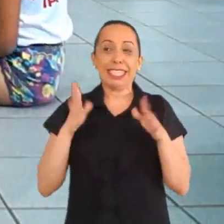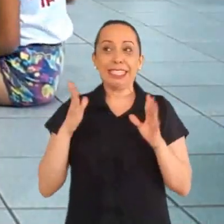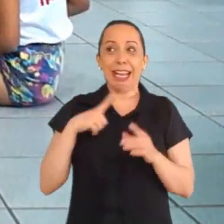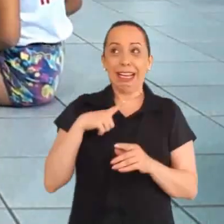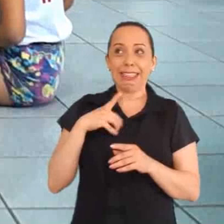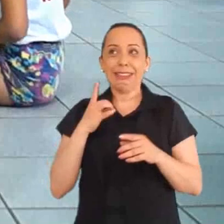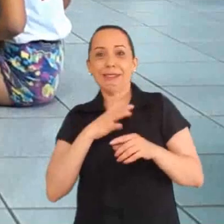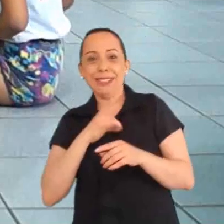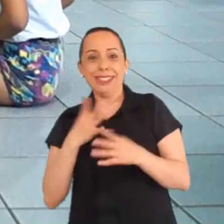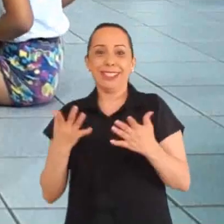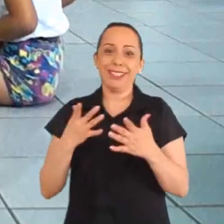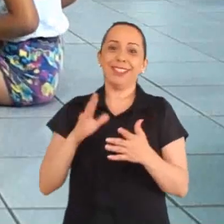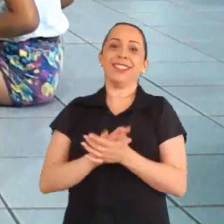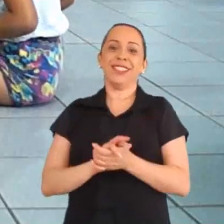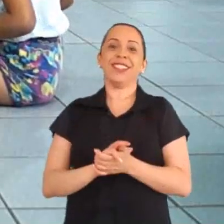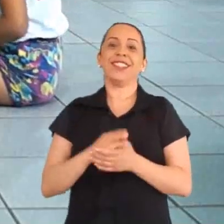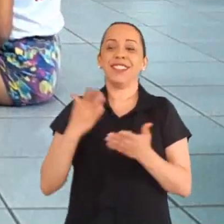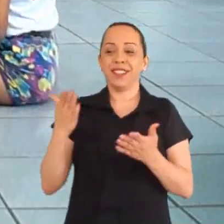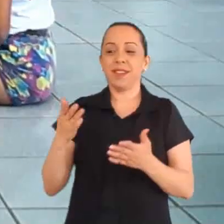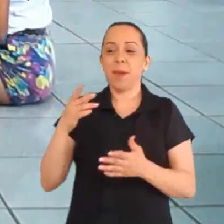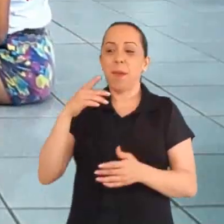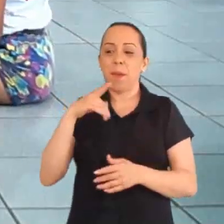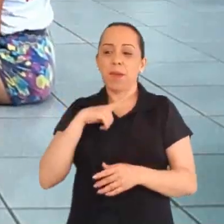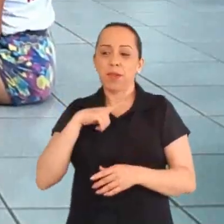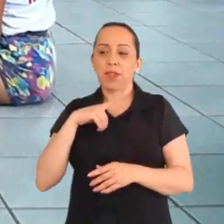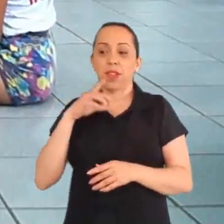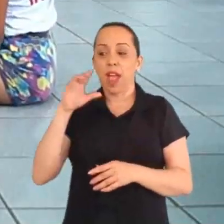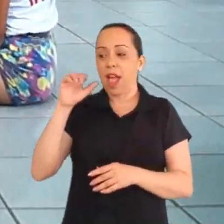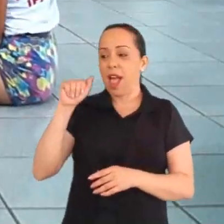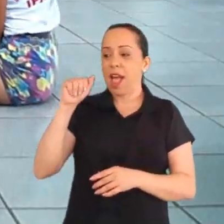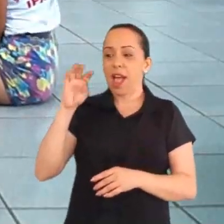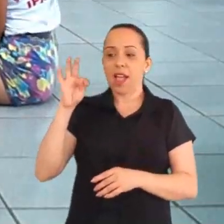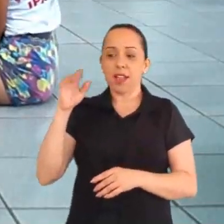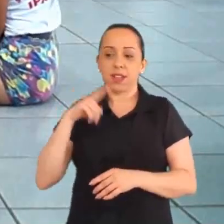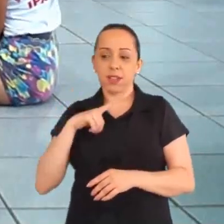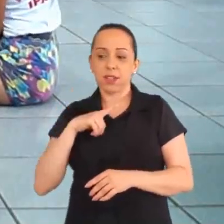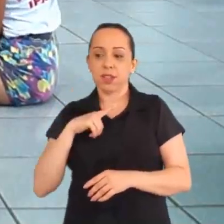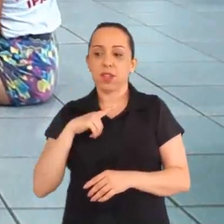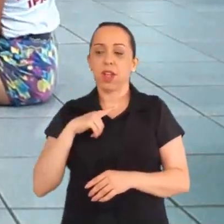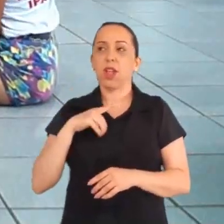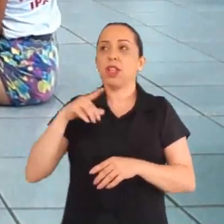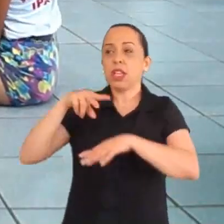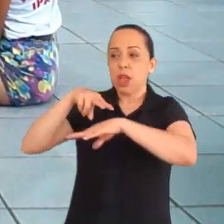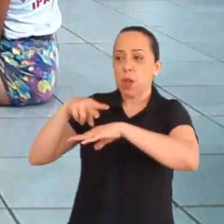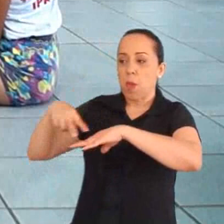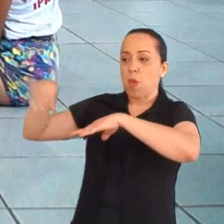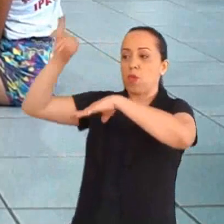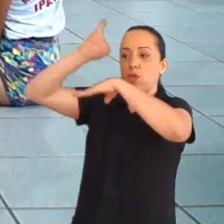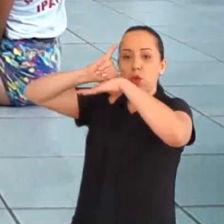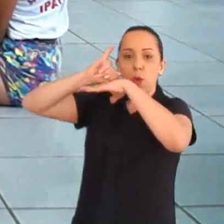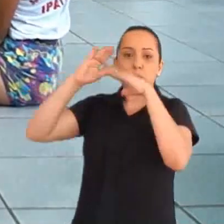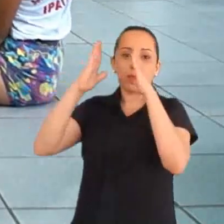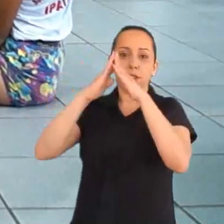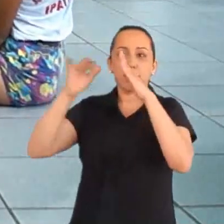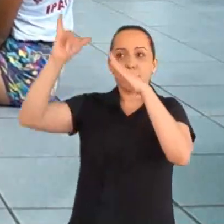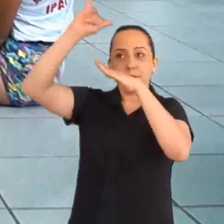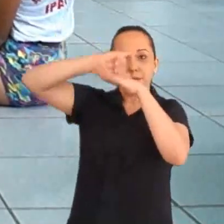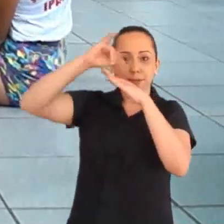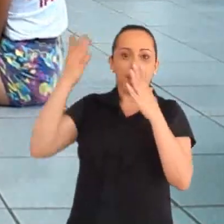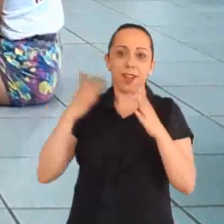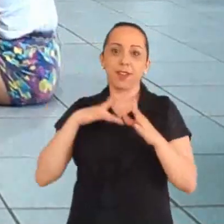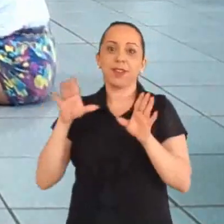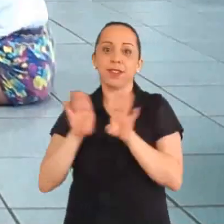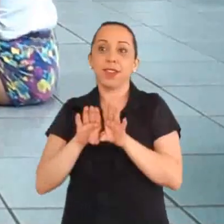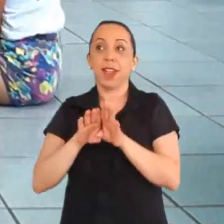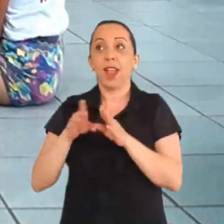Vocês já ouviram falar que o Bicho Papão fica debaixo da cama? Ou que fica em cima do telhado? Não. Pois é,